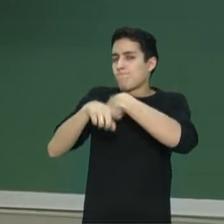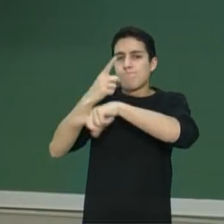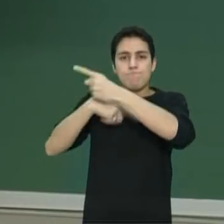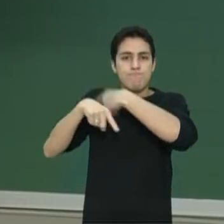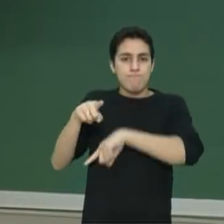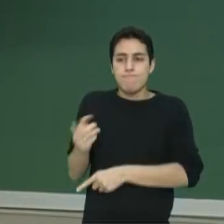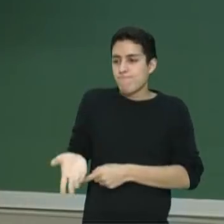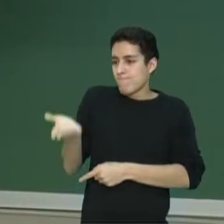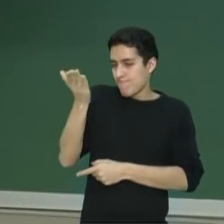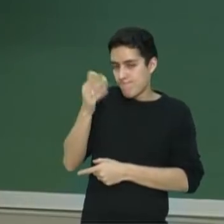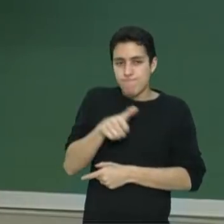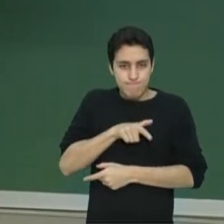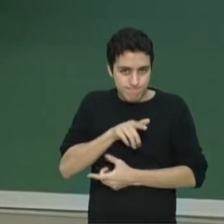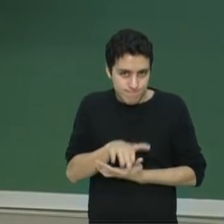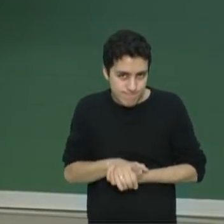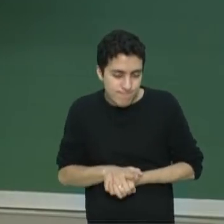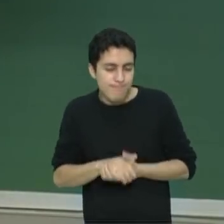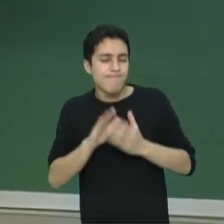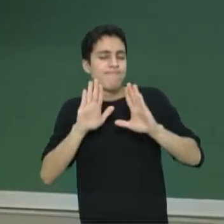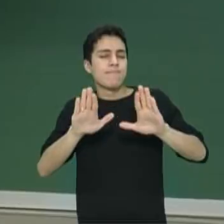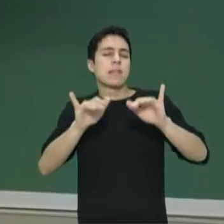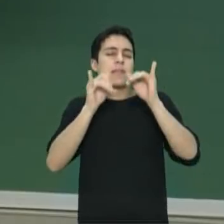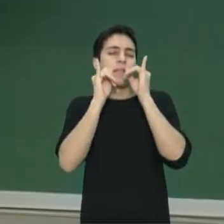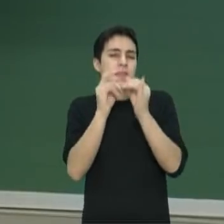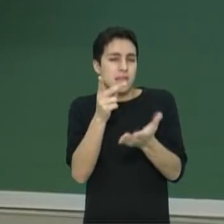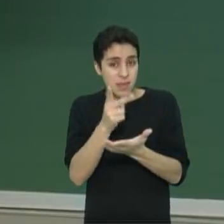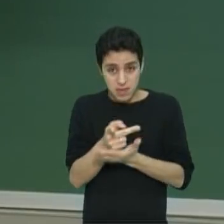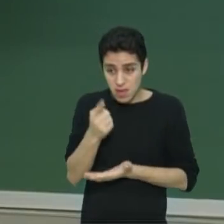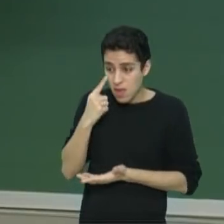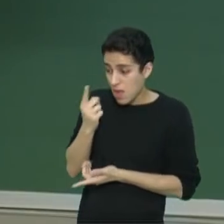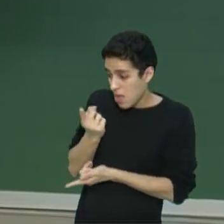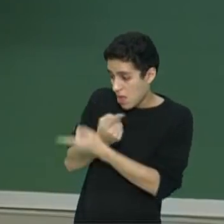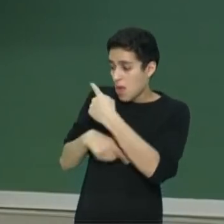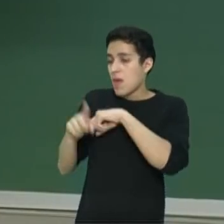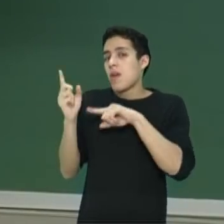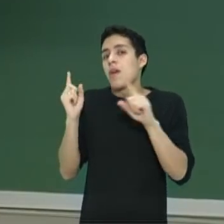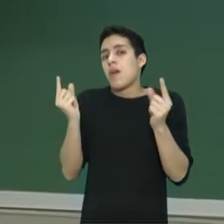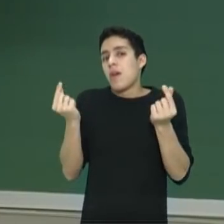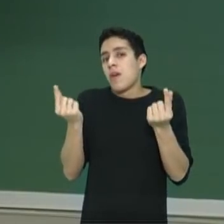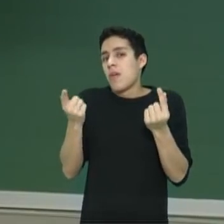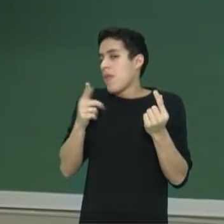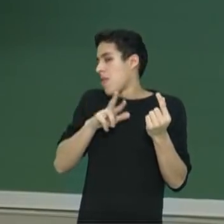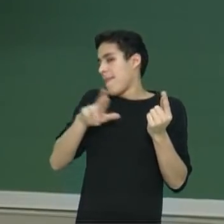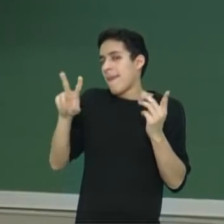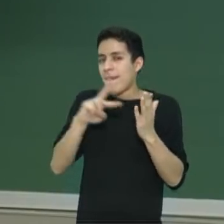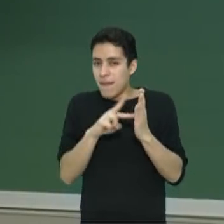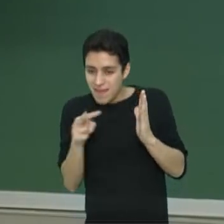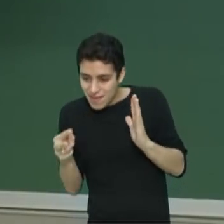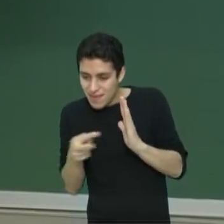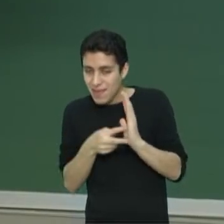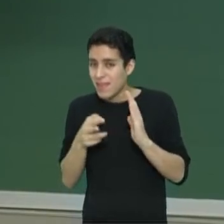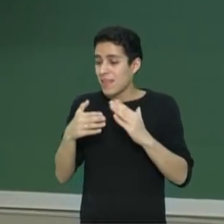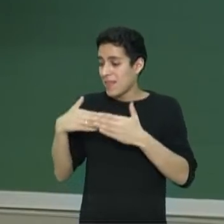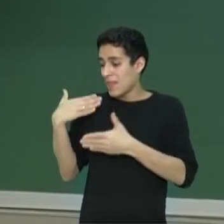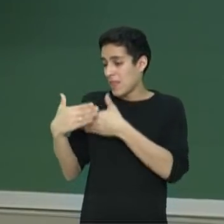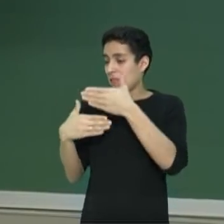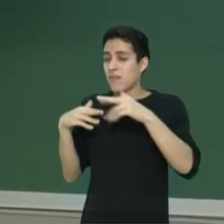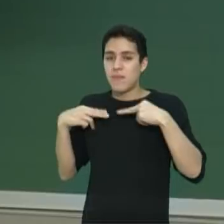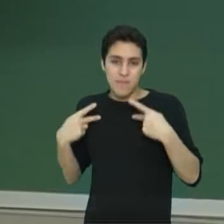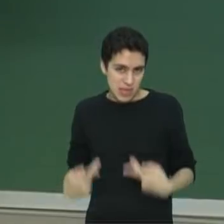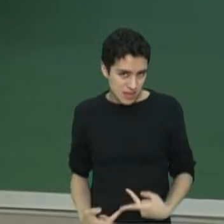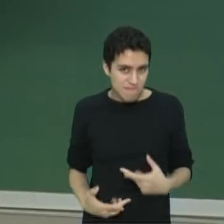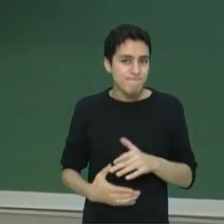muito alto. Mas lembrando vocês sempre que crescimento econômico não é sinônimo de desenvolvimento